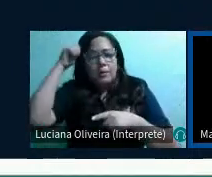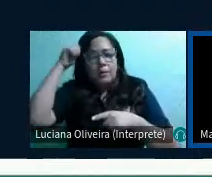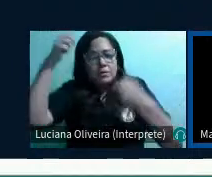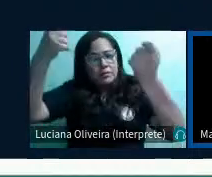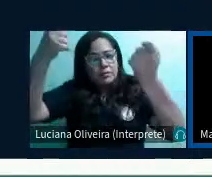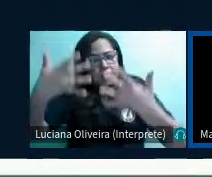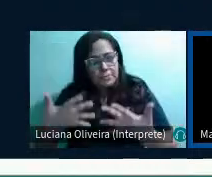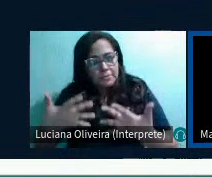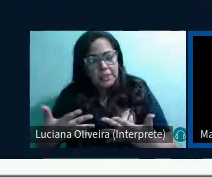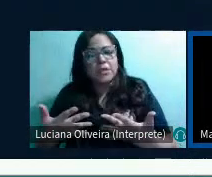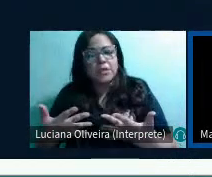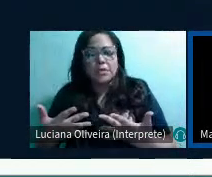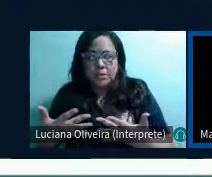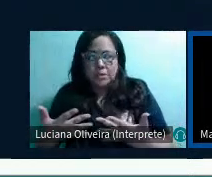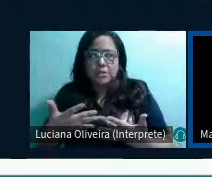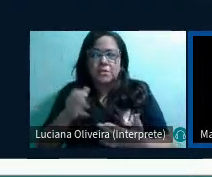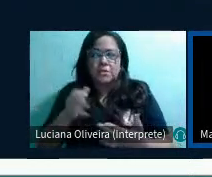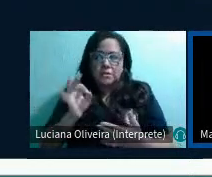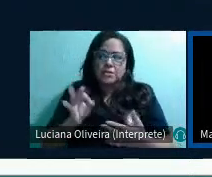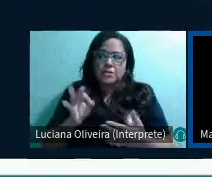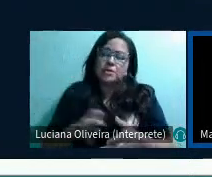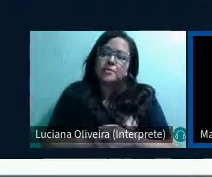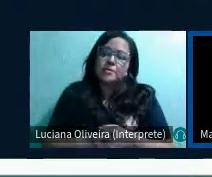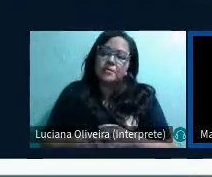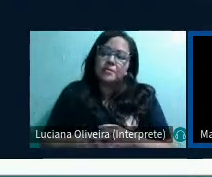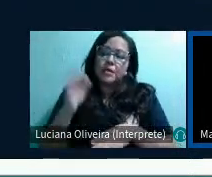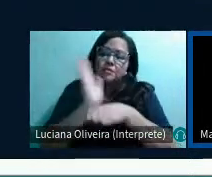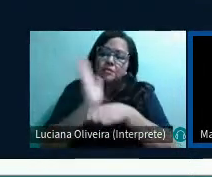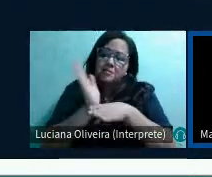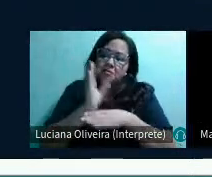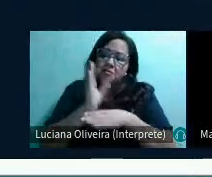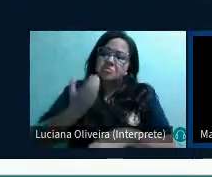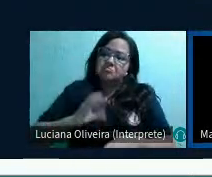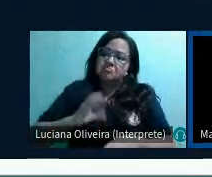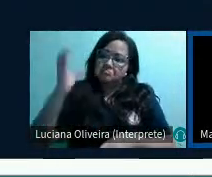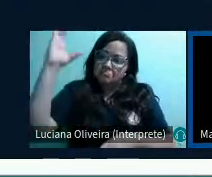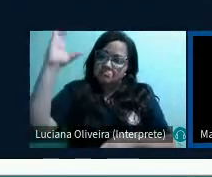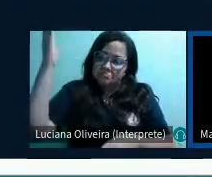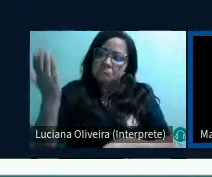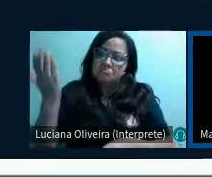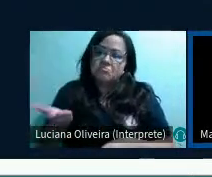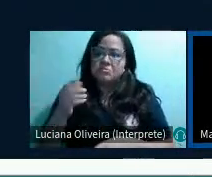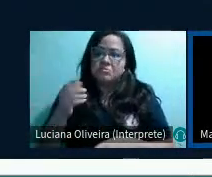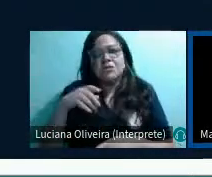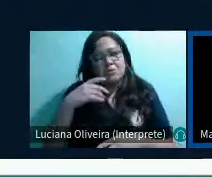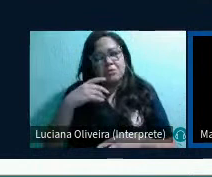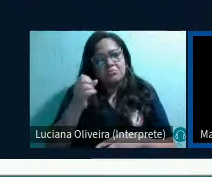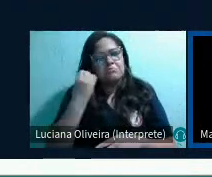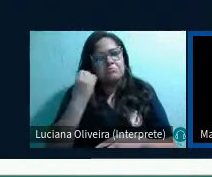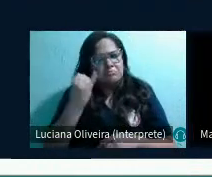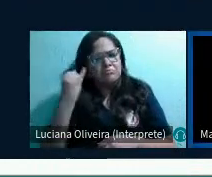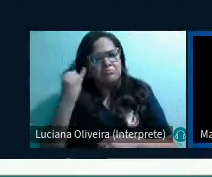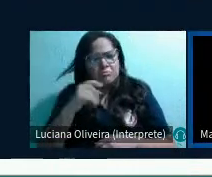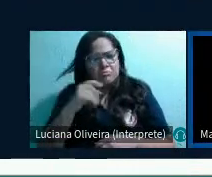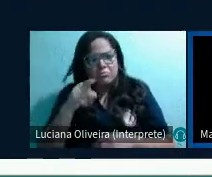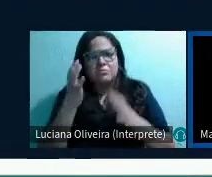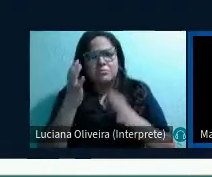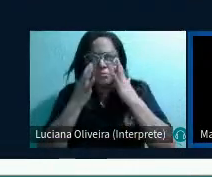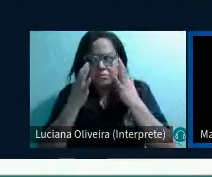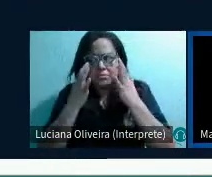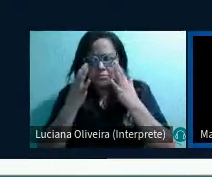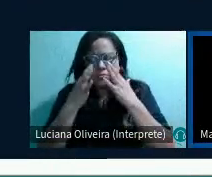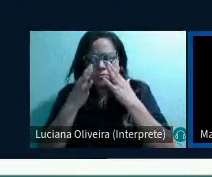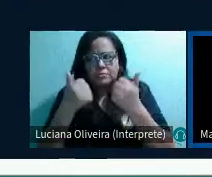Um filme de ficção científica, é bastante interessante que vocês vejam, tá? Então, como funciona o robô? O robô funciona